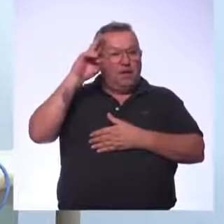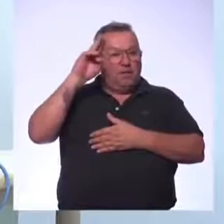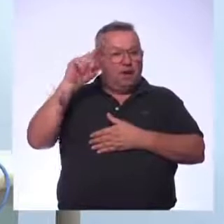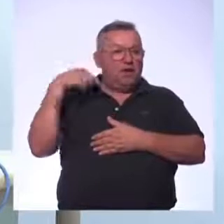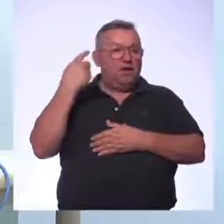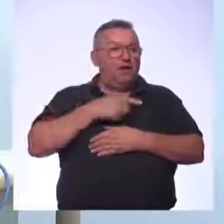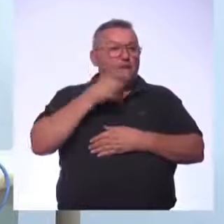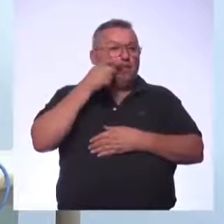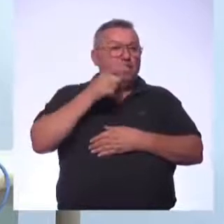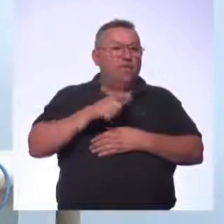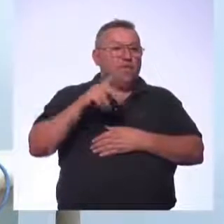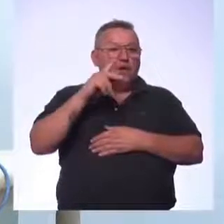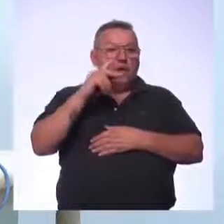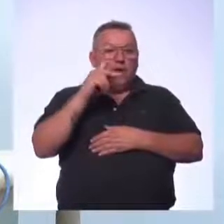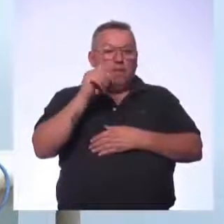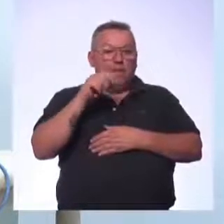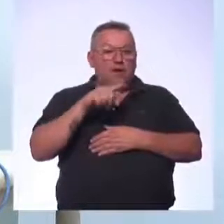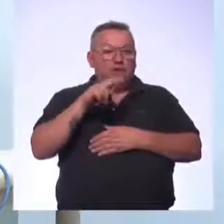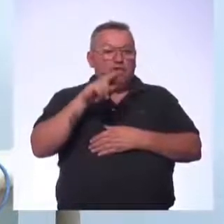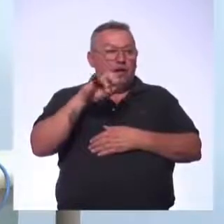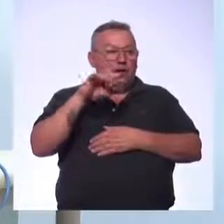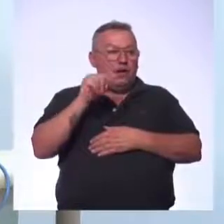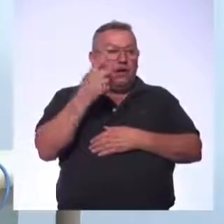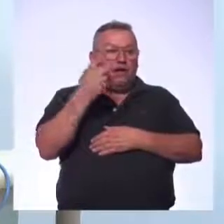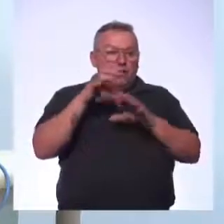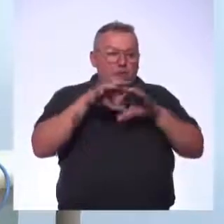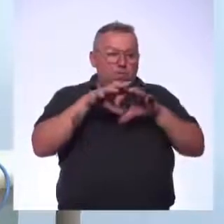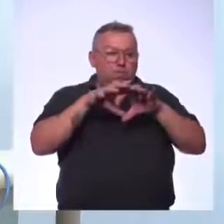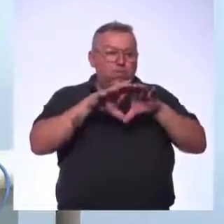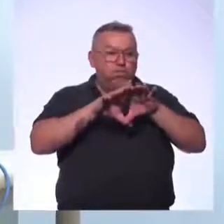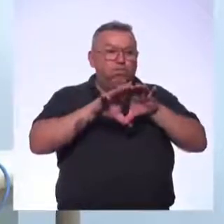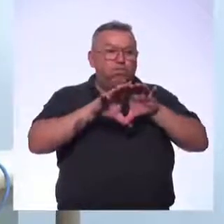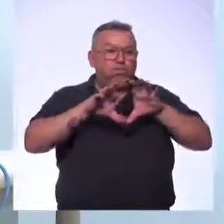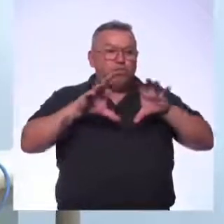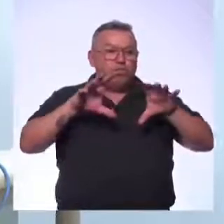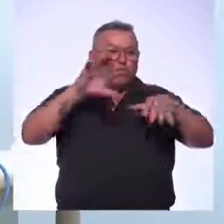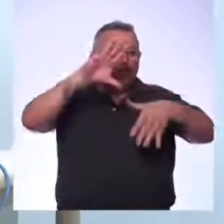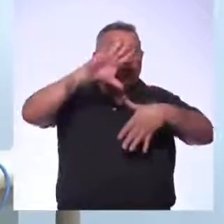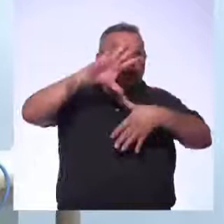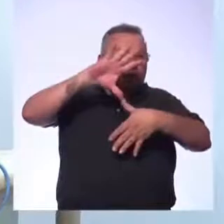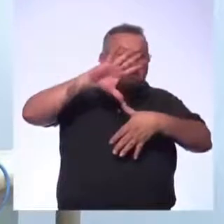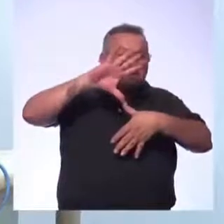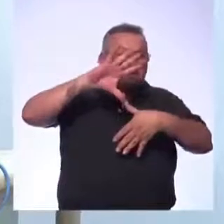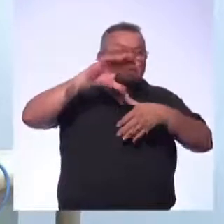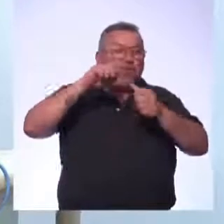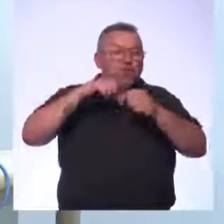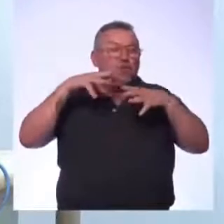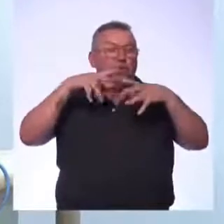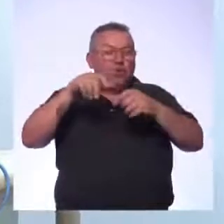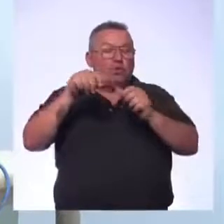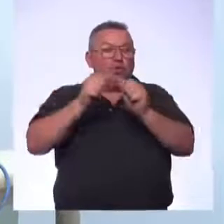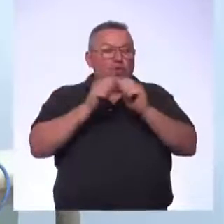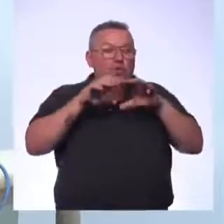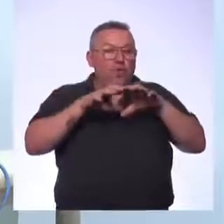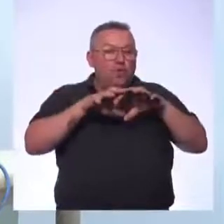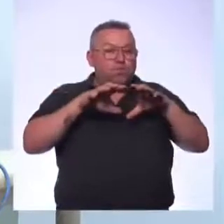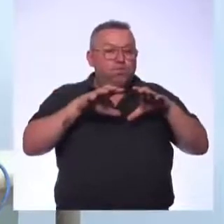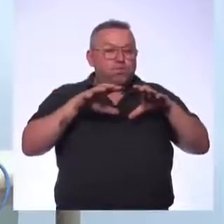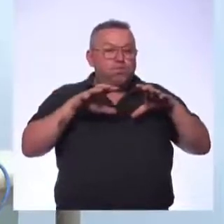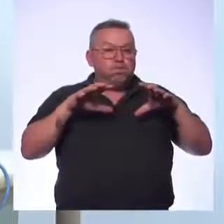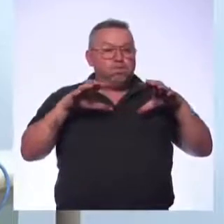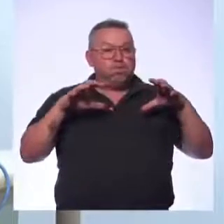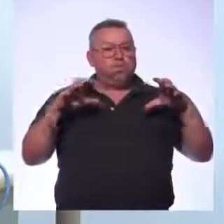vimos lá a Pangeia, né, que era o único continente, e foi se afastando. E continua ainda se afastando. Então, essa imagem ele